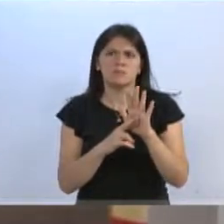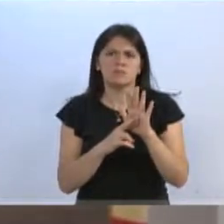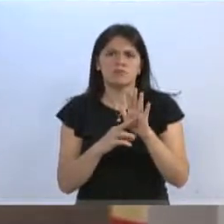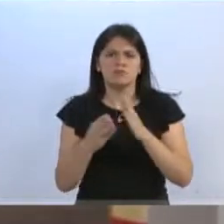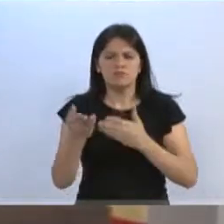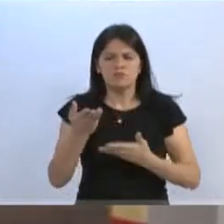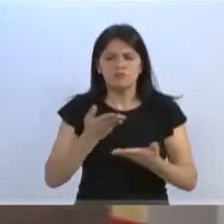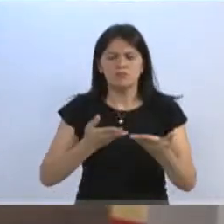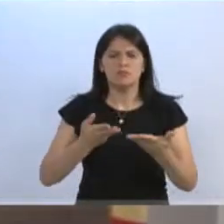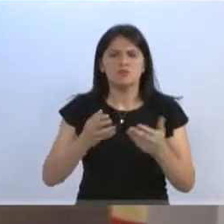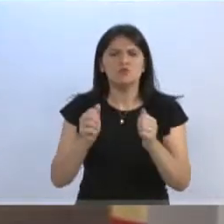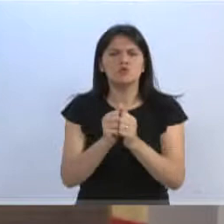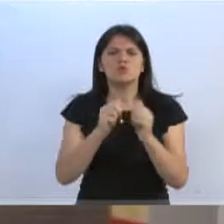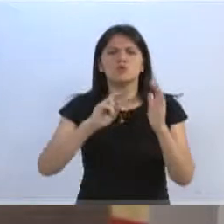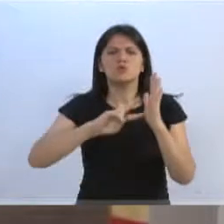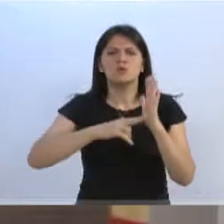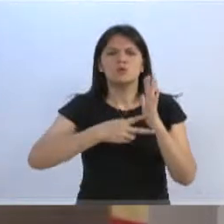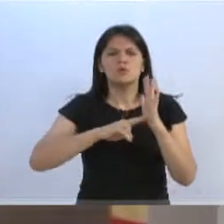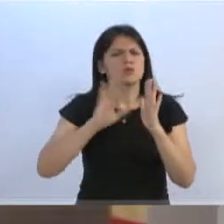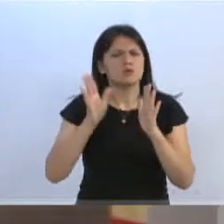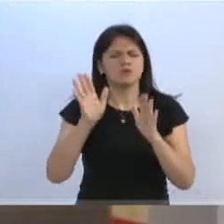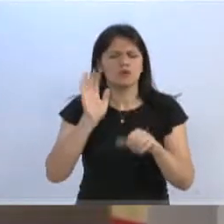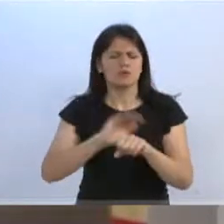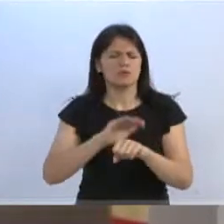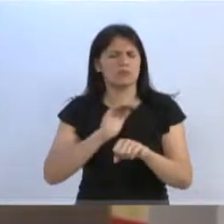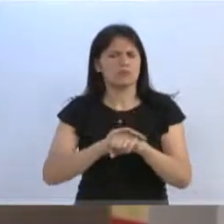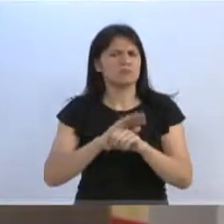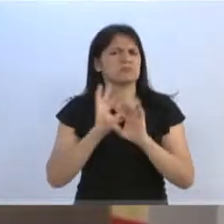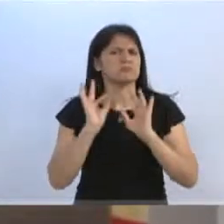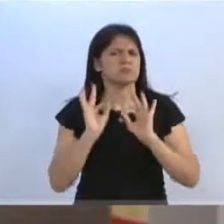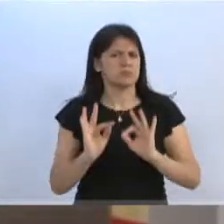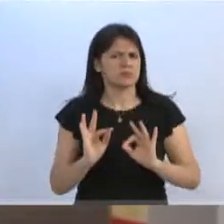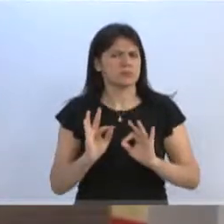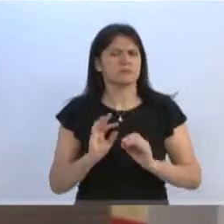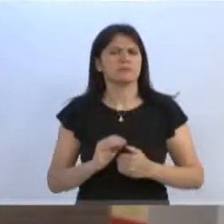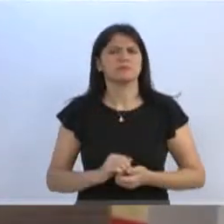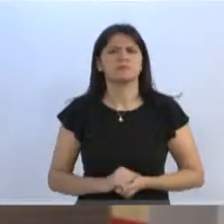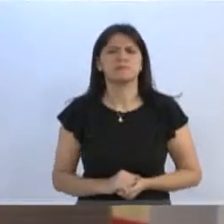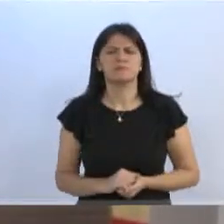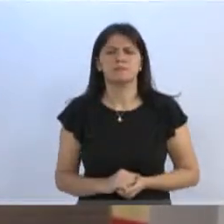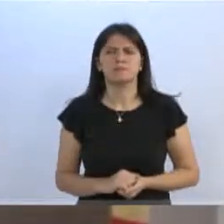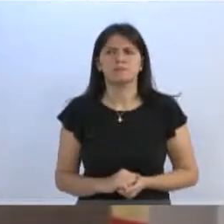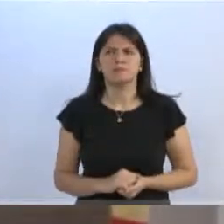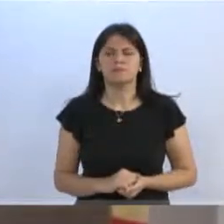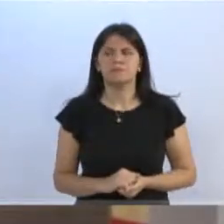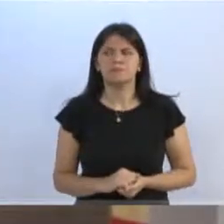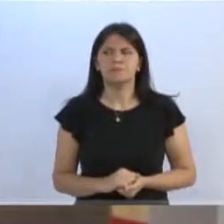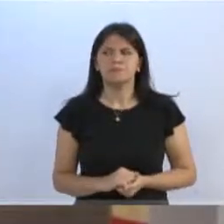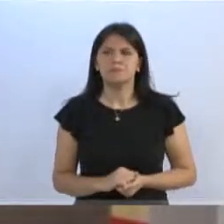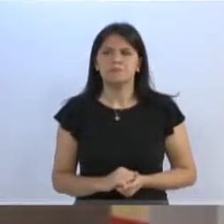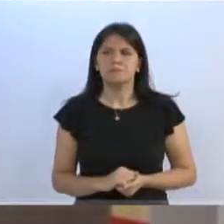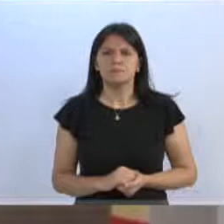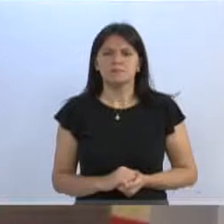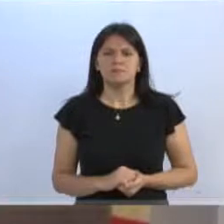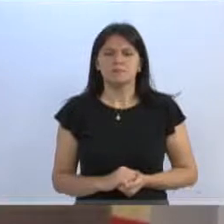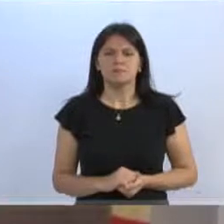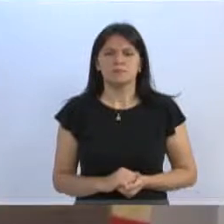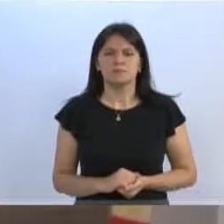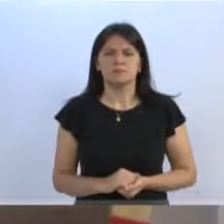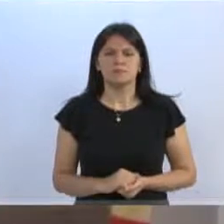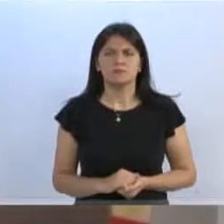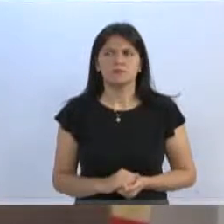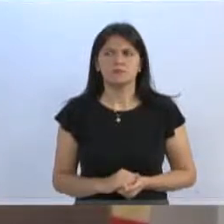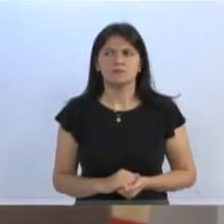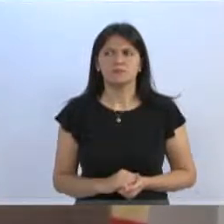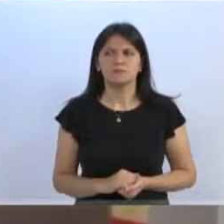no PROCON, que já estava tomando as providências necessárias. Colegas, quando eu